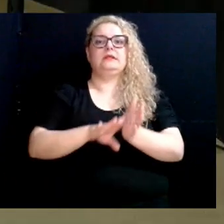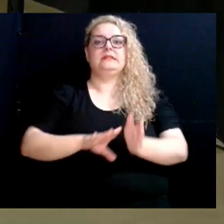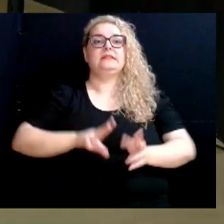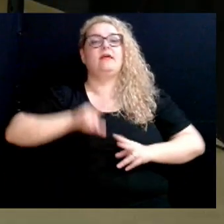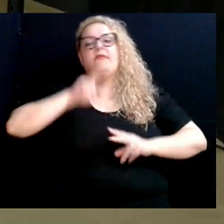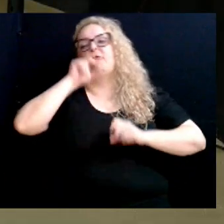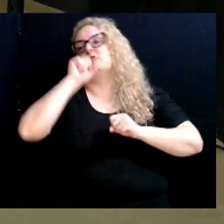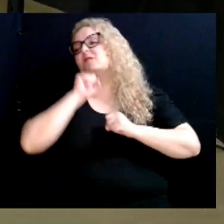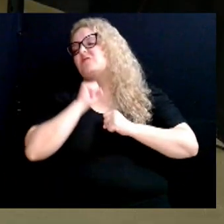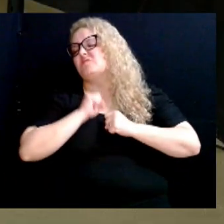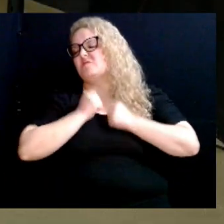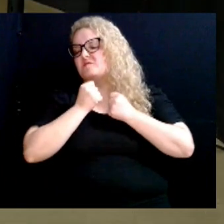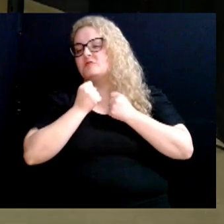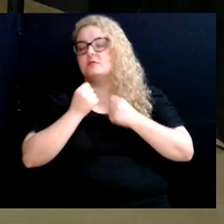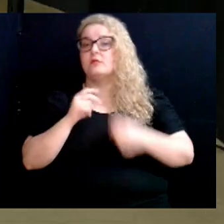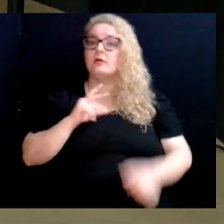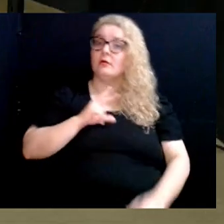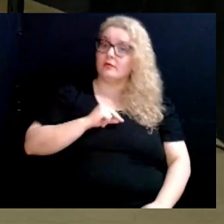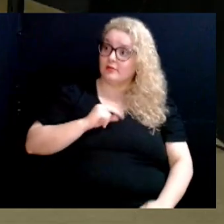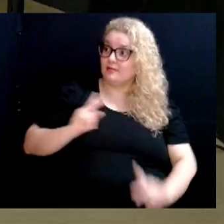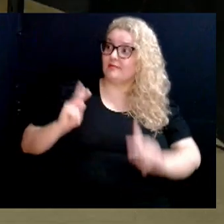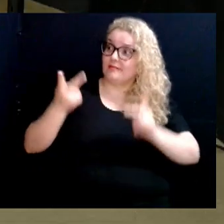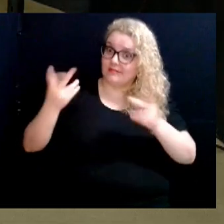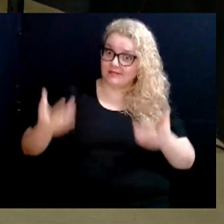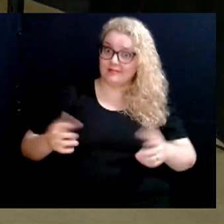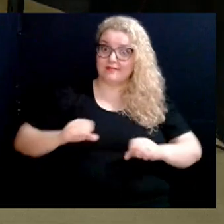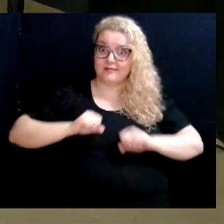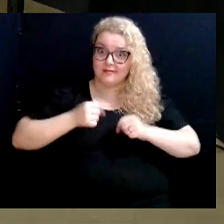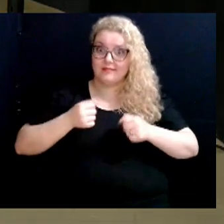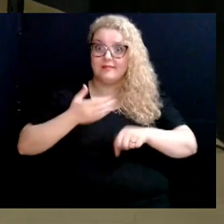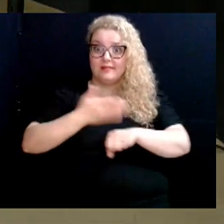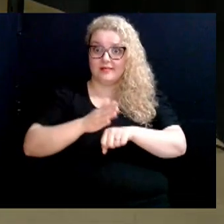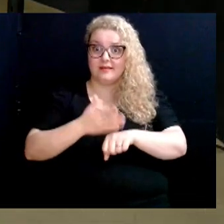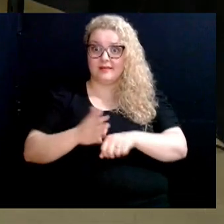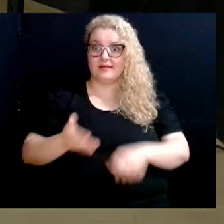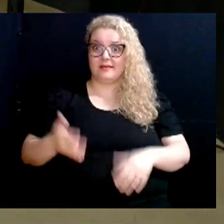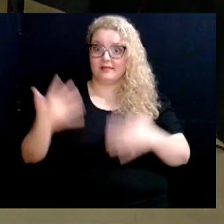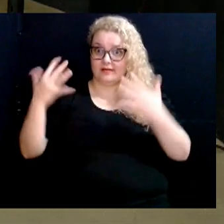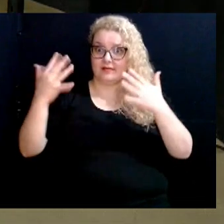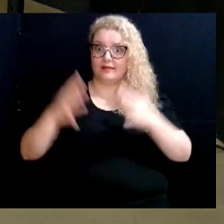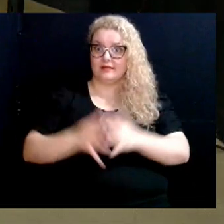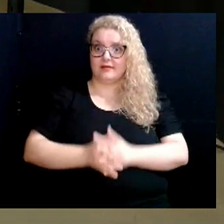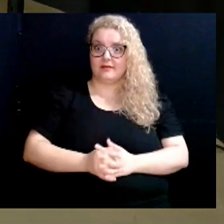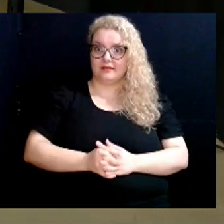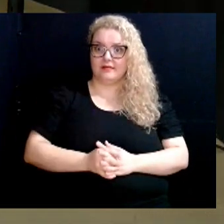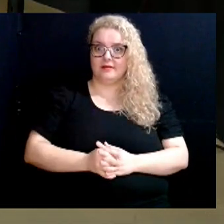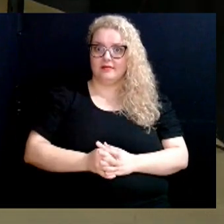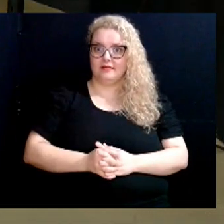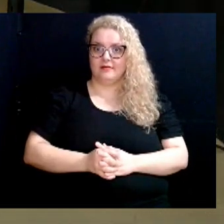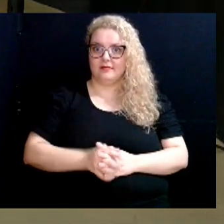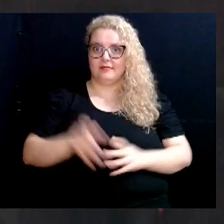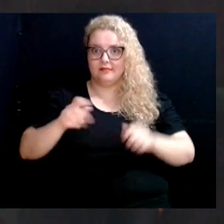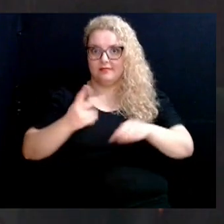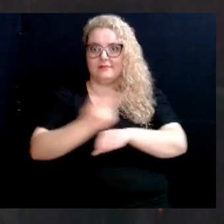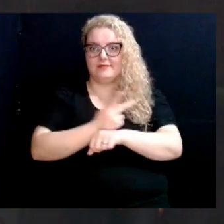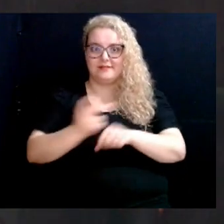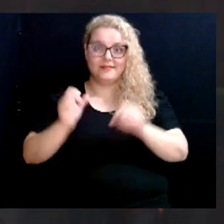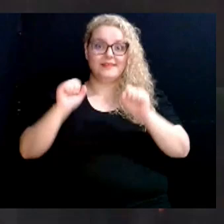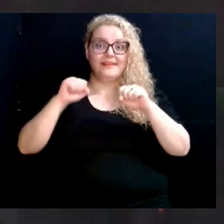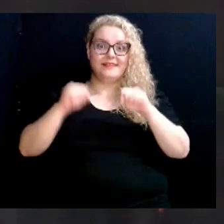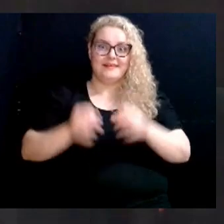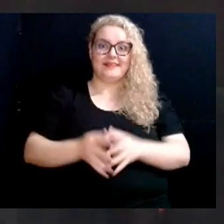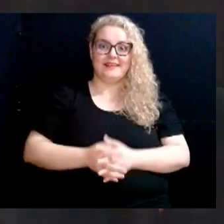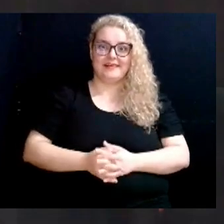Aí o outro fala assim, olha, você venceu o ódio e treinou, parabéns. As pessoas buscam isso? Sim,